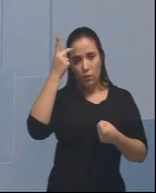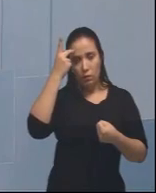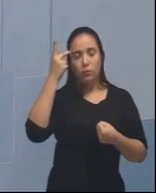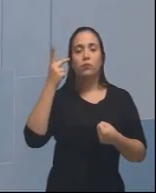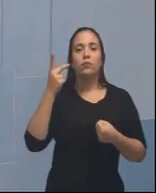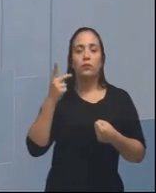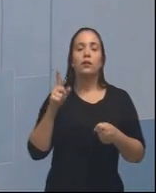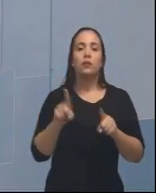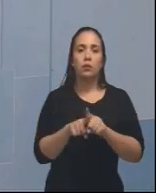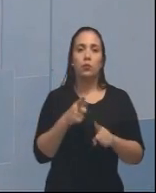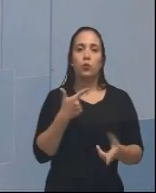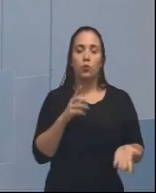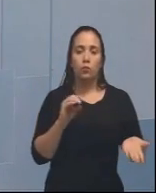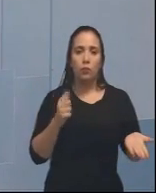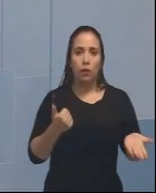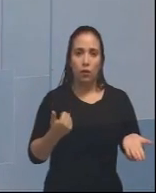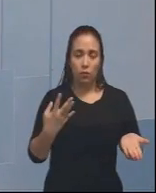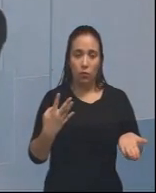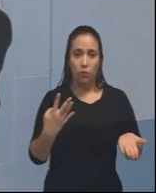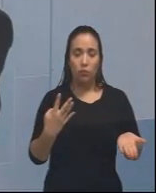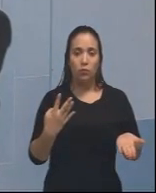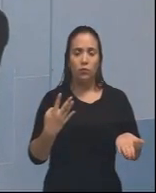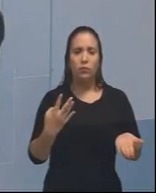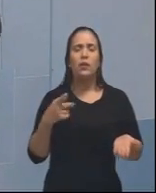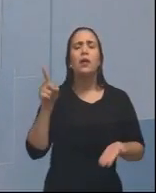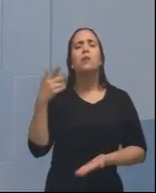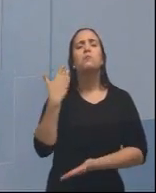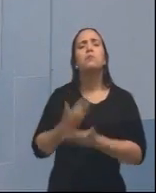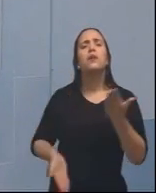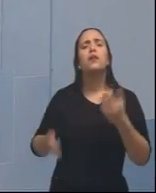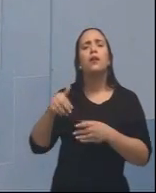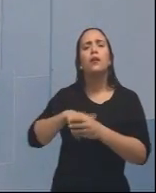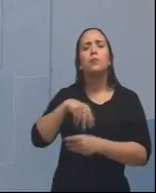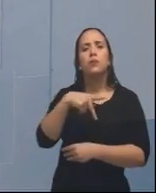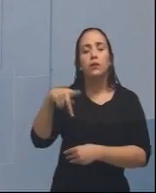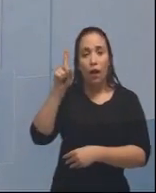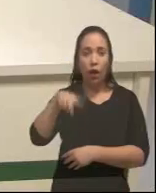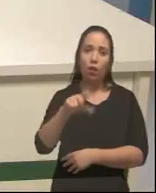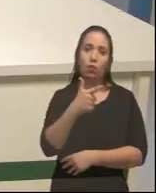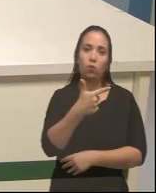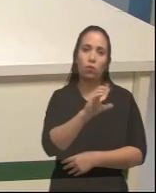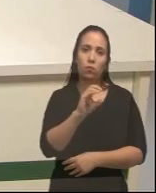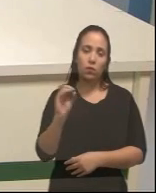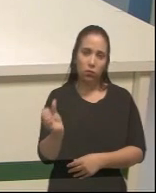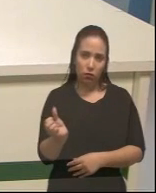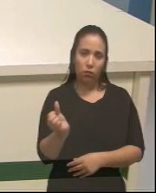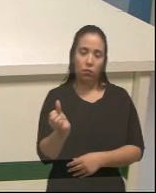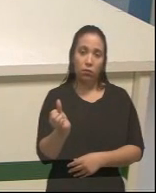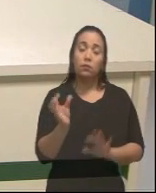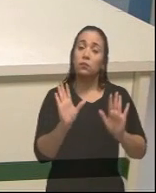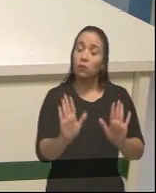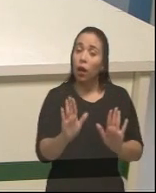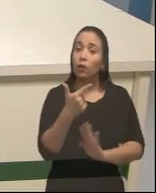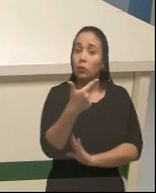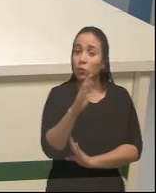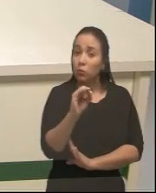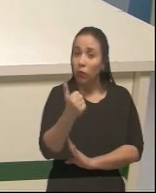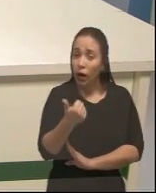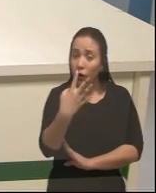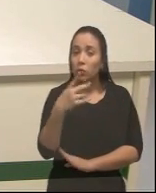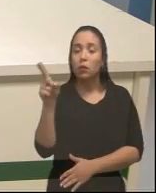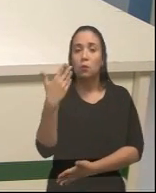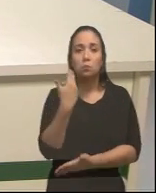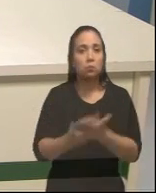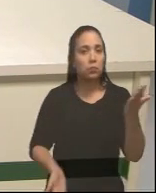de novo em 2014. Só perdendo... Qual foi o ano que ele perdeu a eleição para presidente? 2006. 2006. Mas em 2014 ele só perdeu